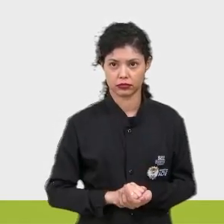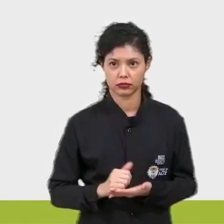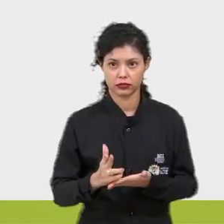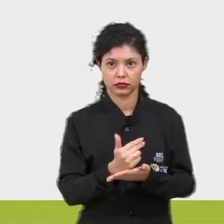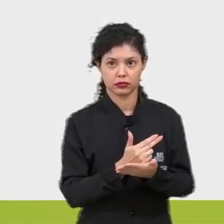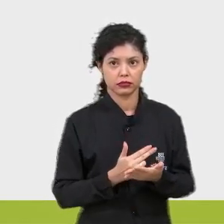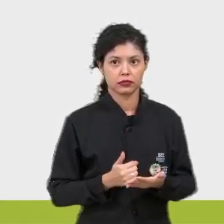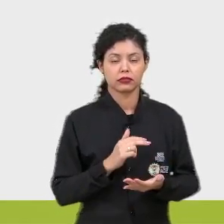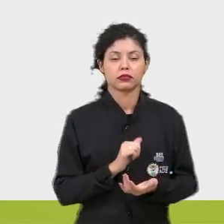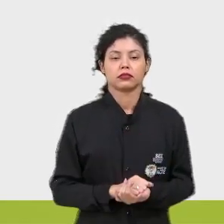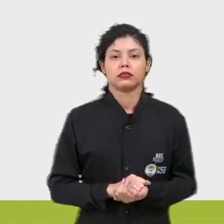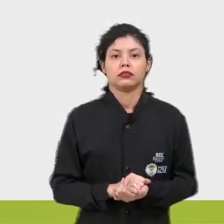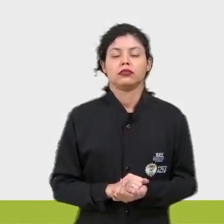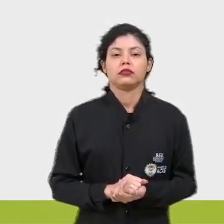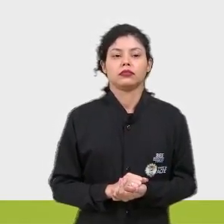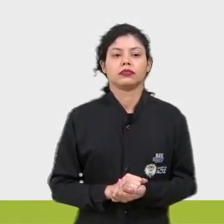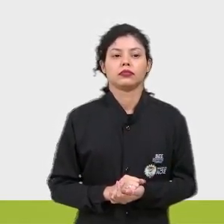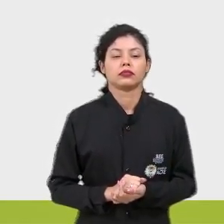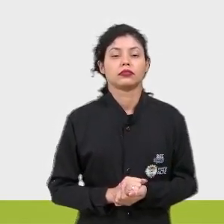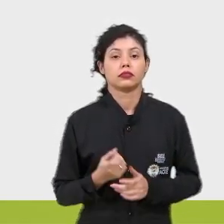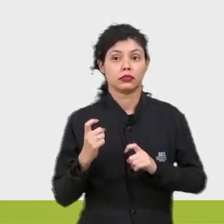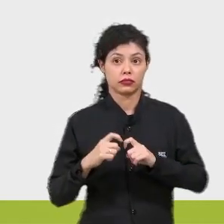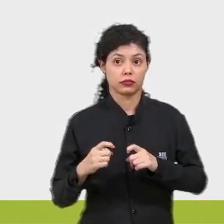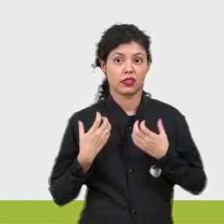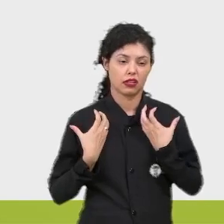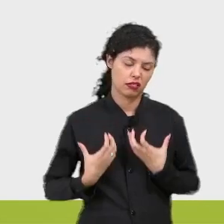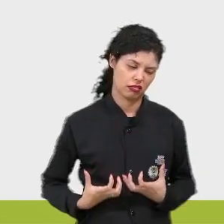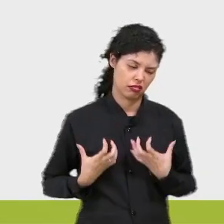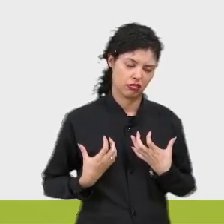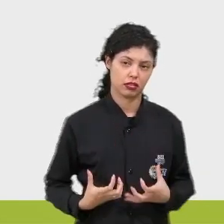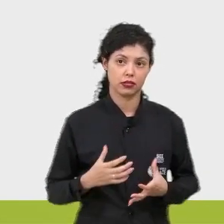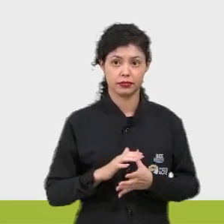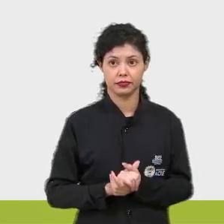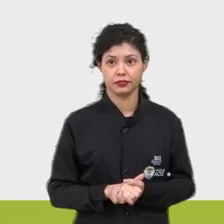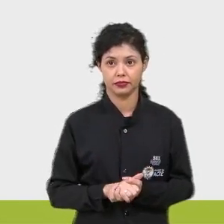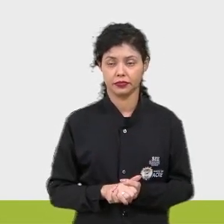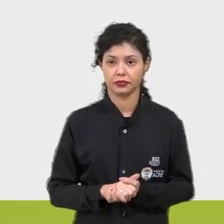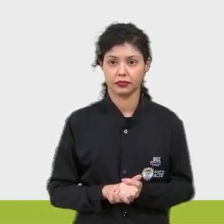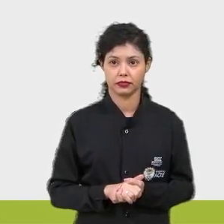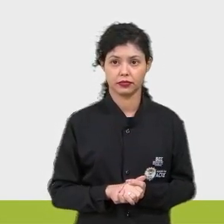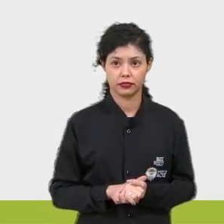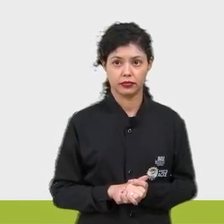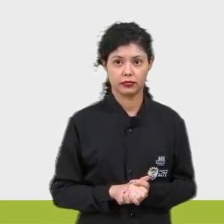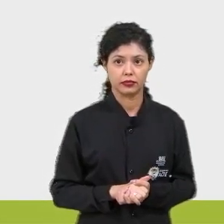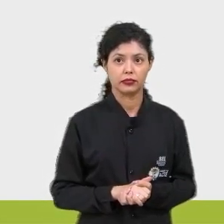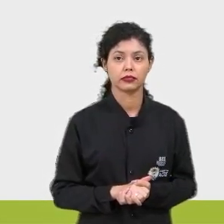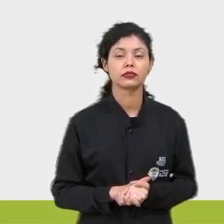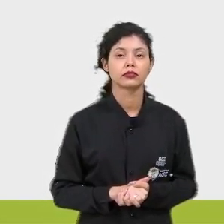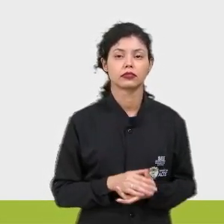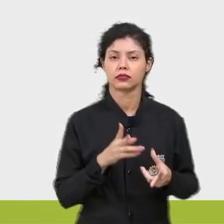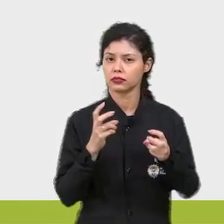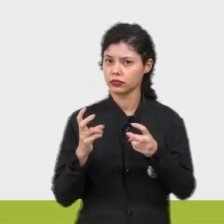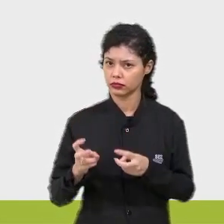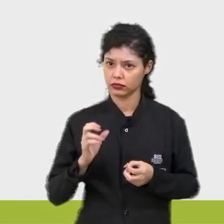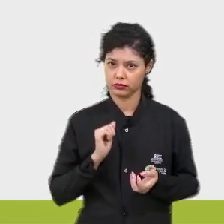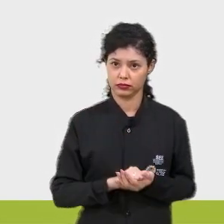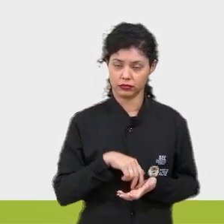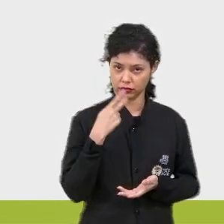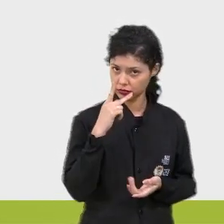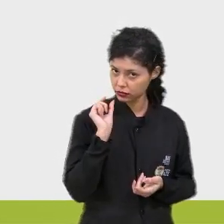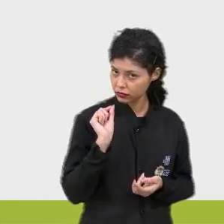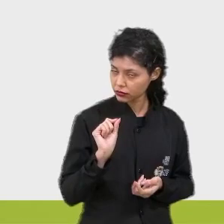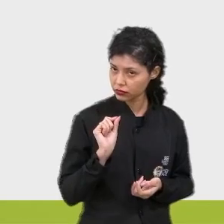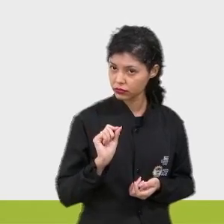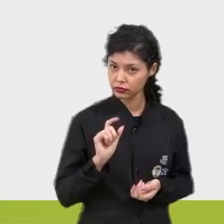desenho, a representação aí do que seria um médico, né? Cansado, né? Na aparência dele aí, né? Percebam, gente, que eu estou falando